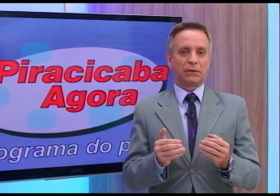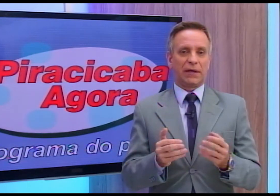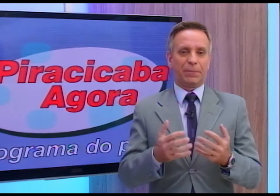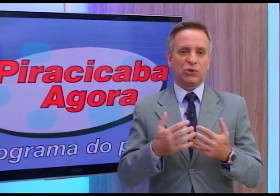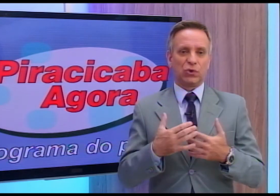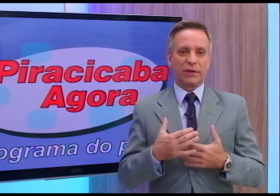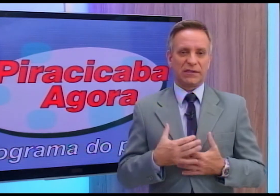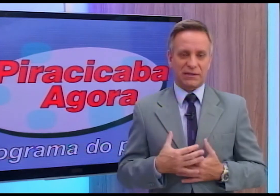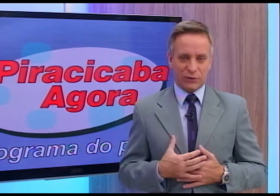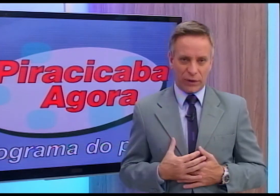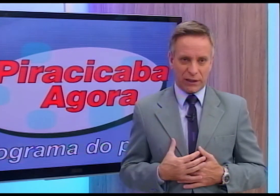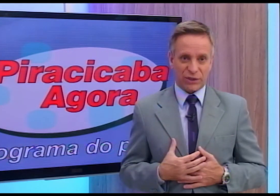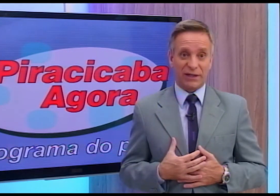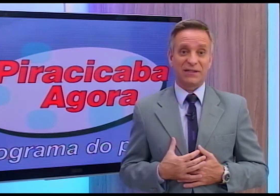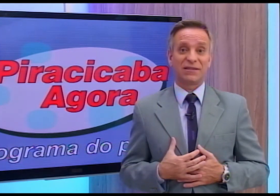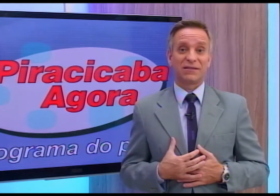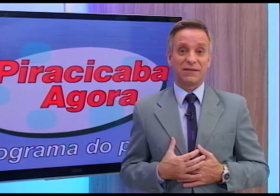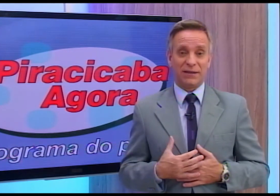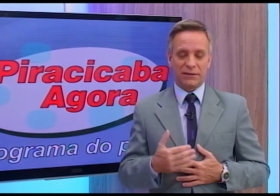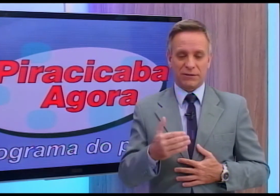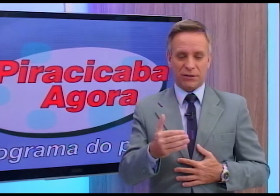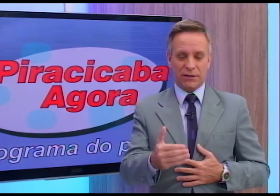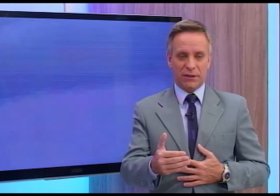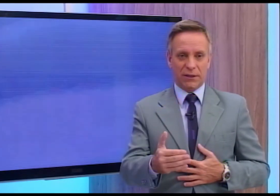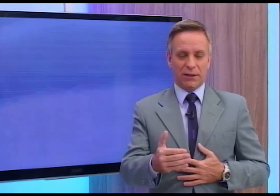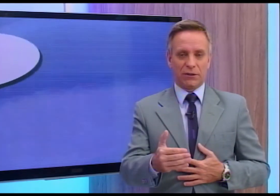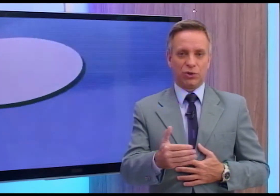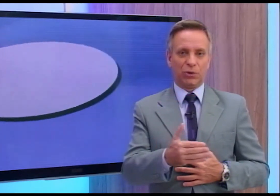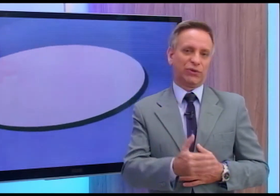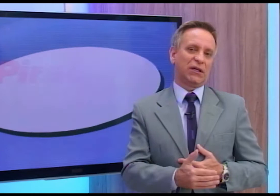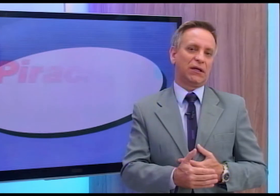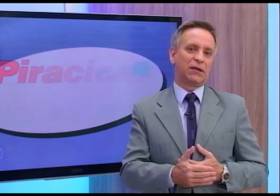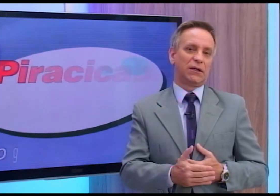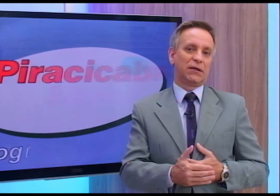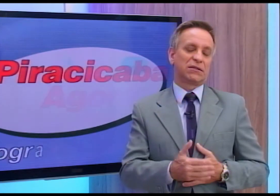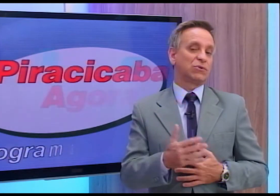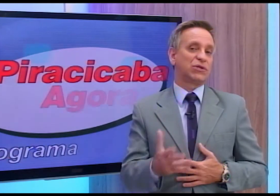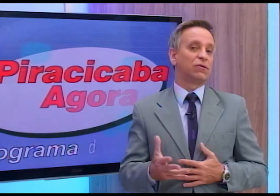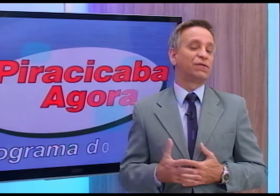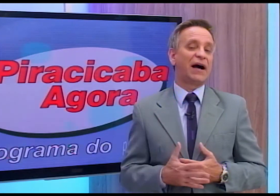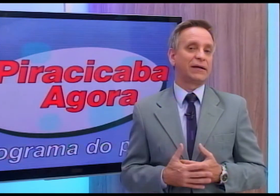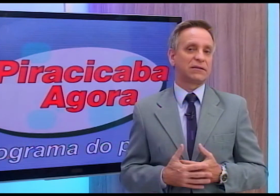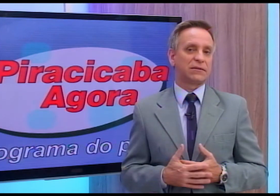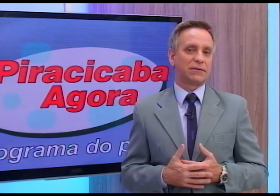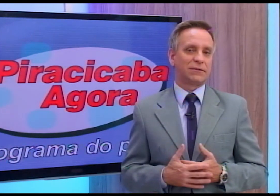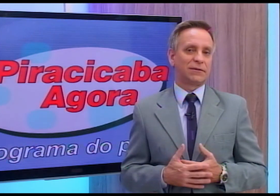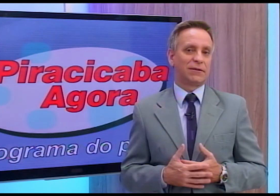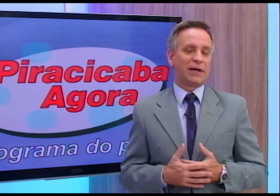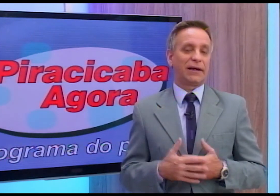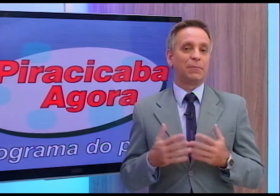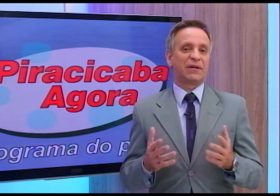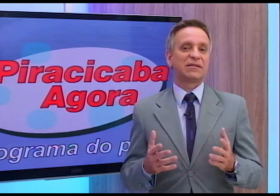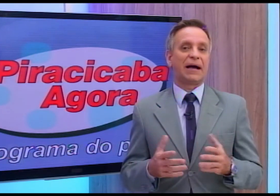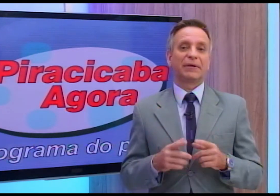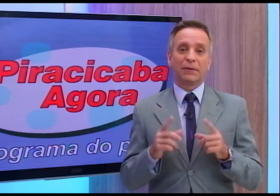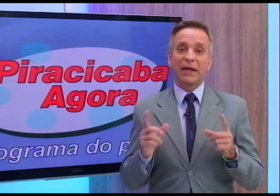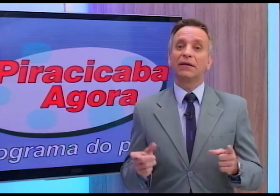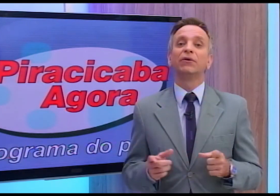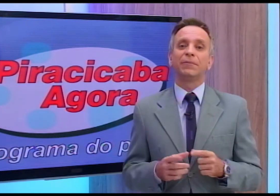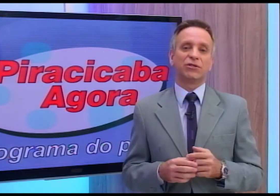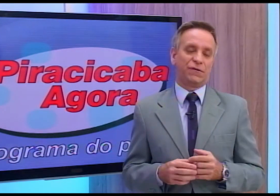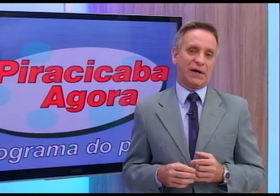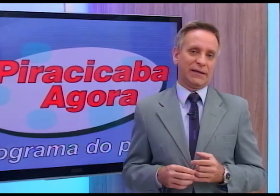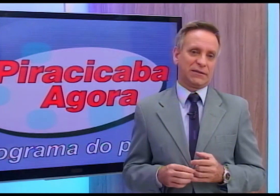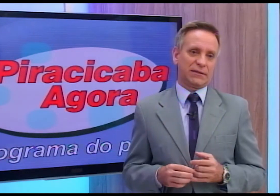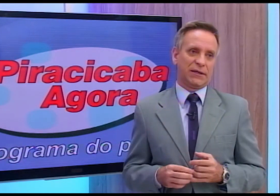doença na pessoa que está doente ela necessite de uma uti são cinco vagas aqui em piracicaba